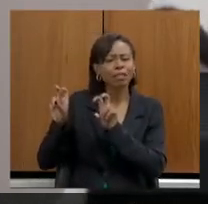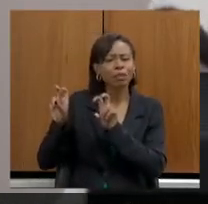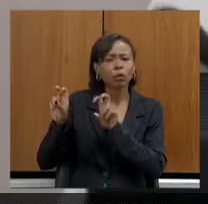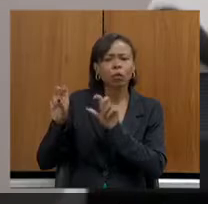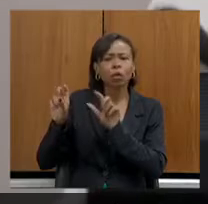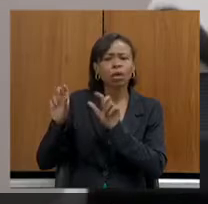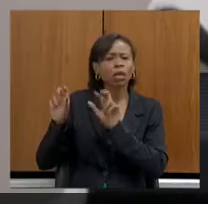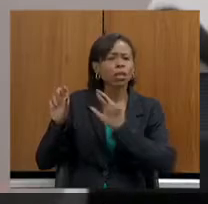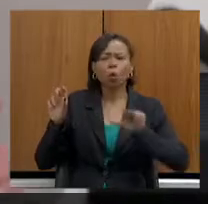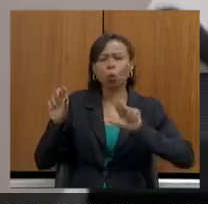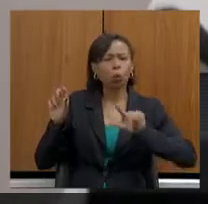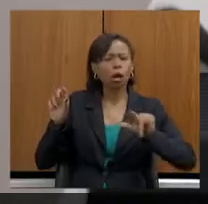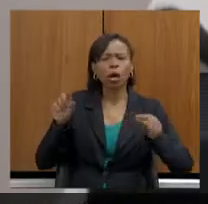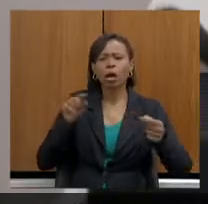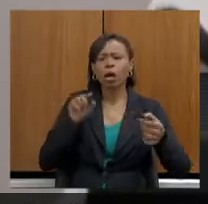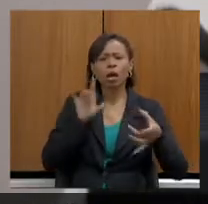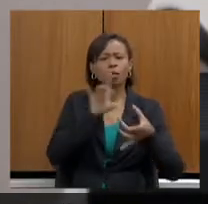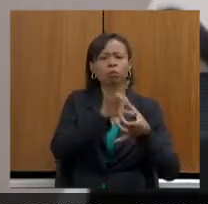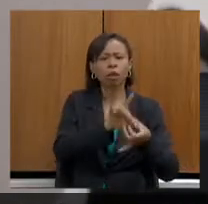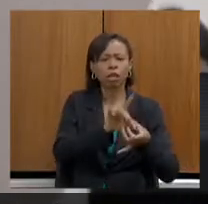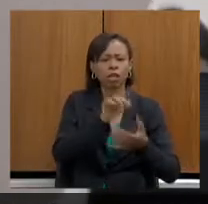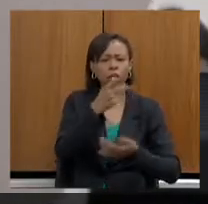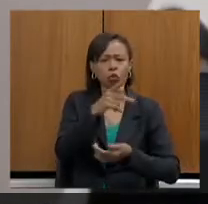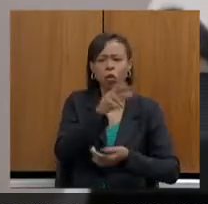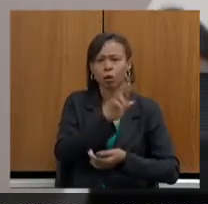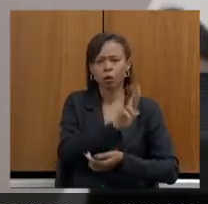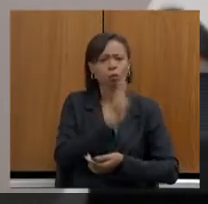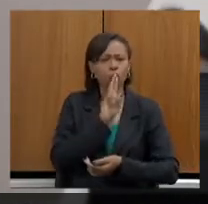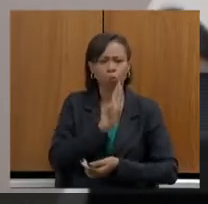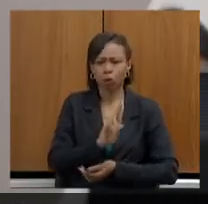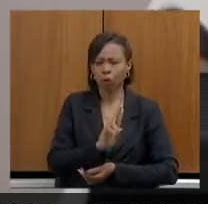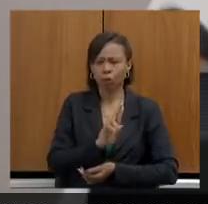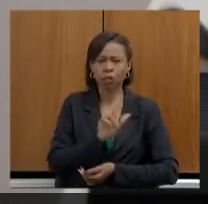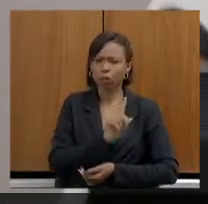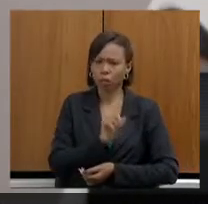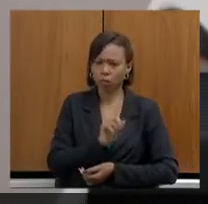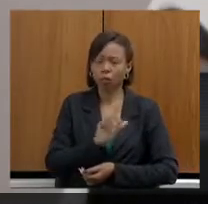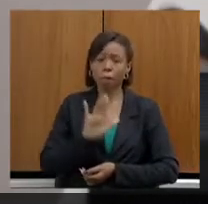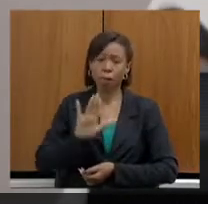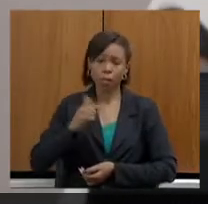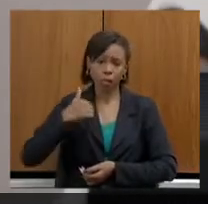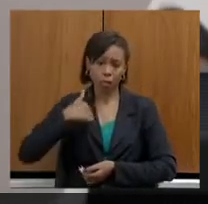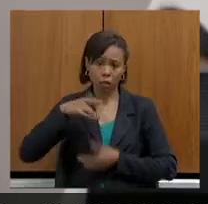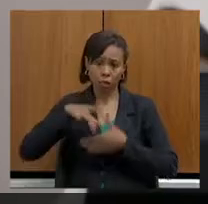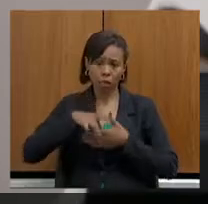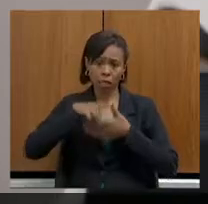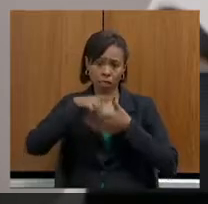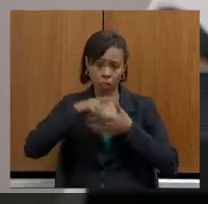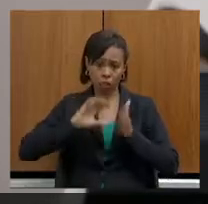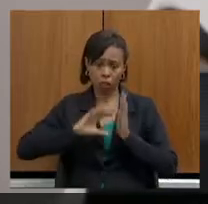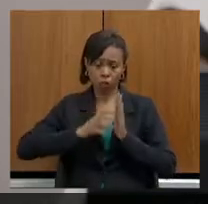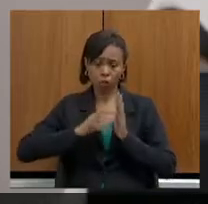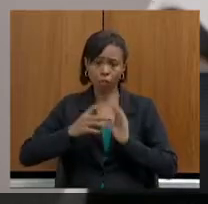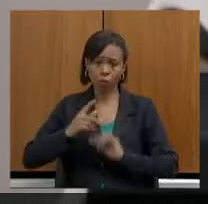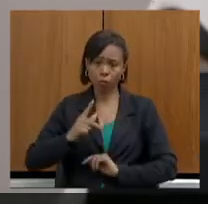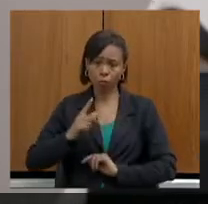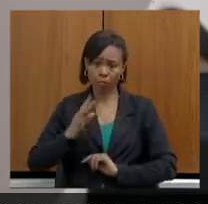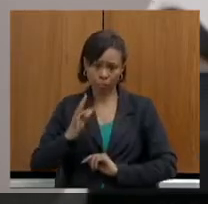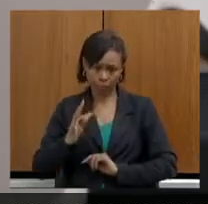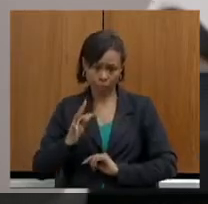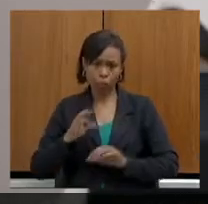está diretamente relacionada a resposta da secretária mas como líder aqui da bancada do PT e do bloco